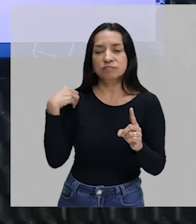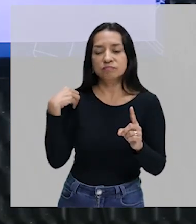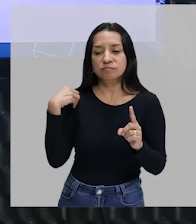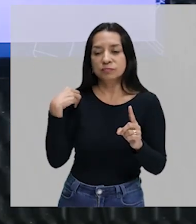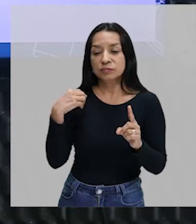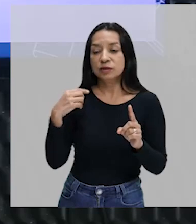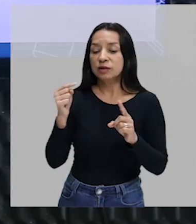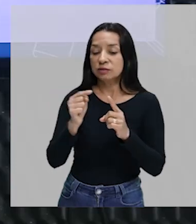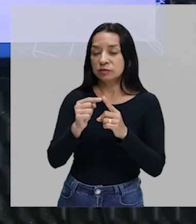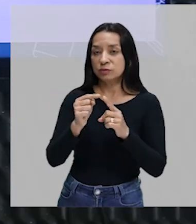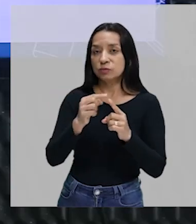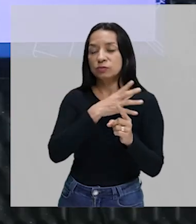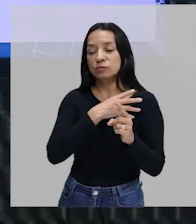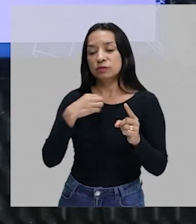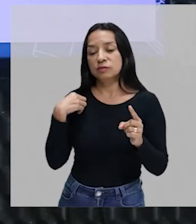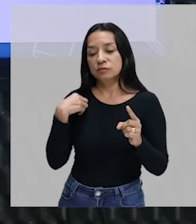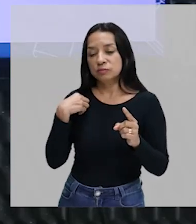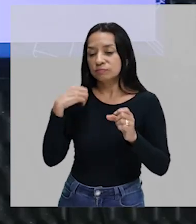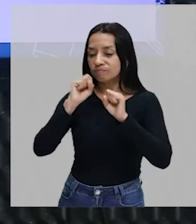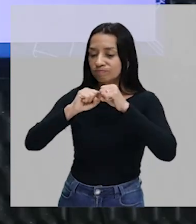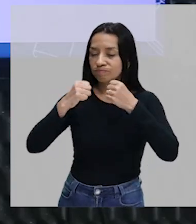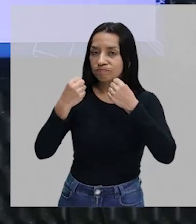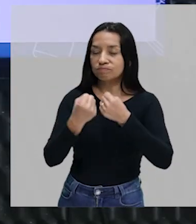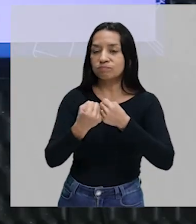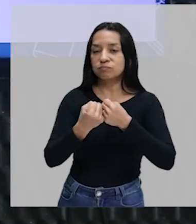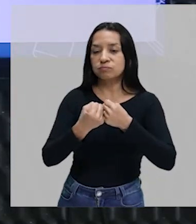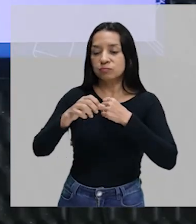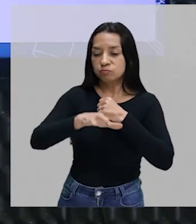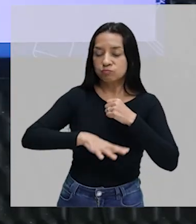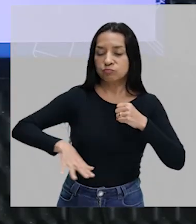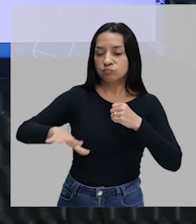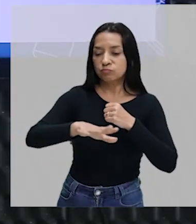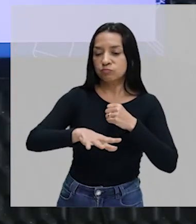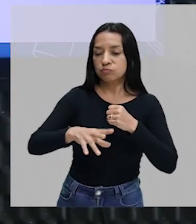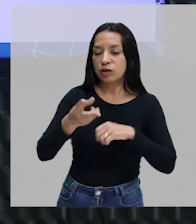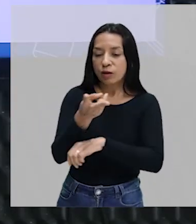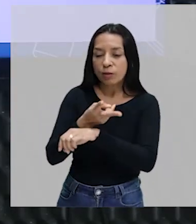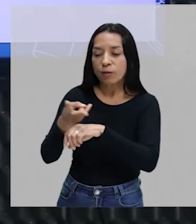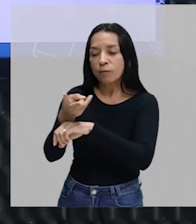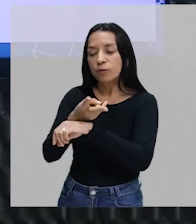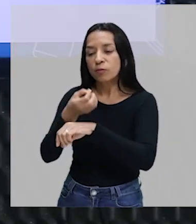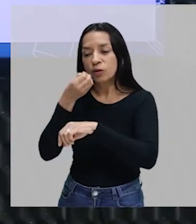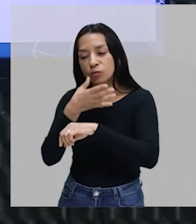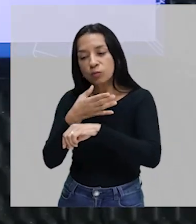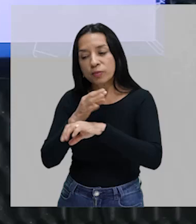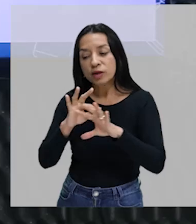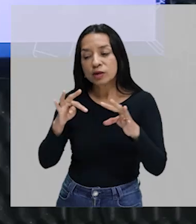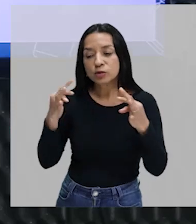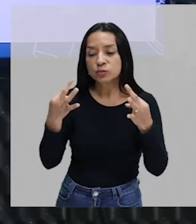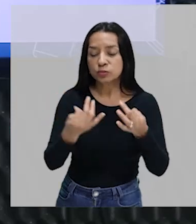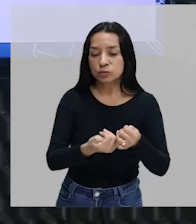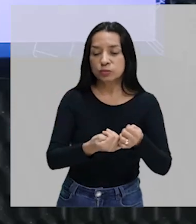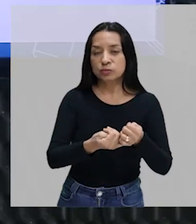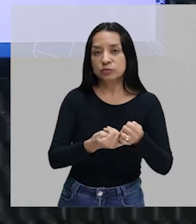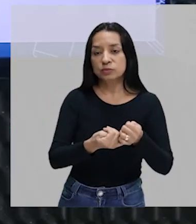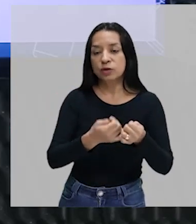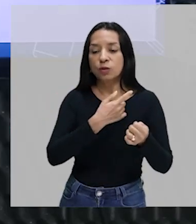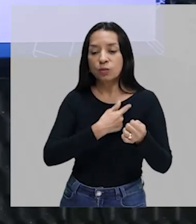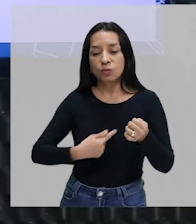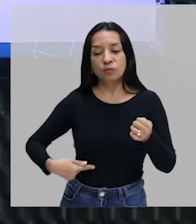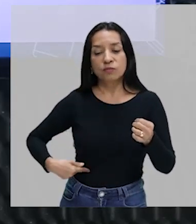sociedade é a busca pelo bem comum, é a busca pela felicidade. E quando o governo é dirigido para